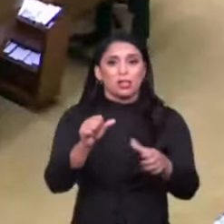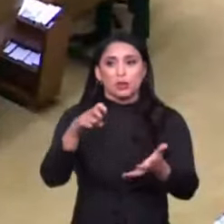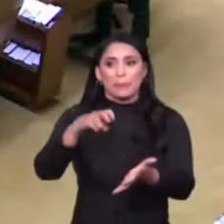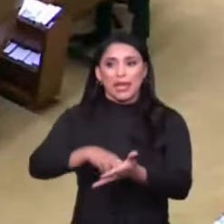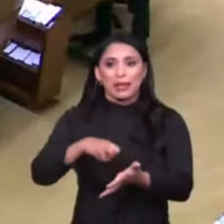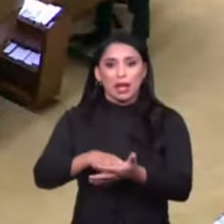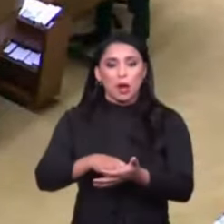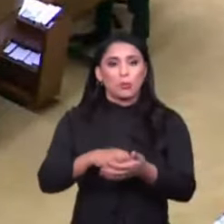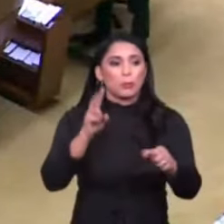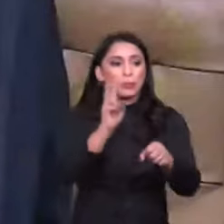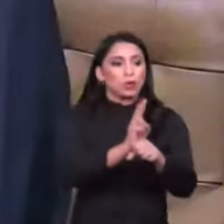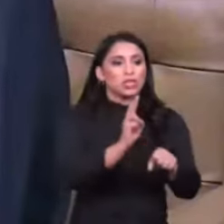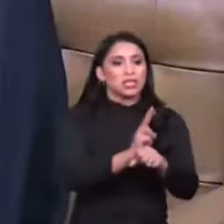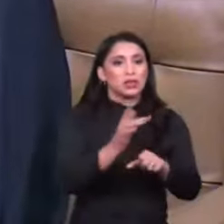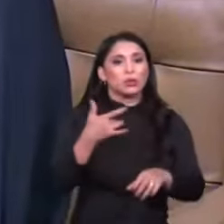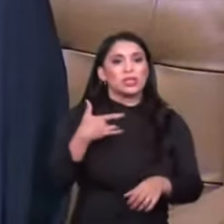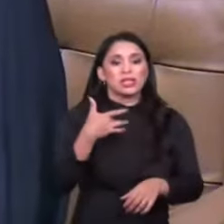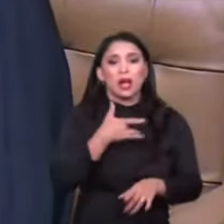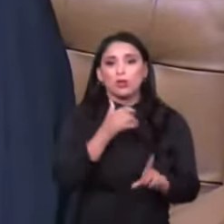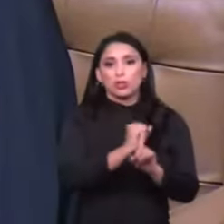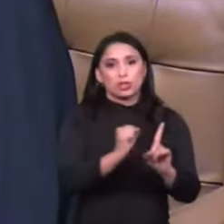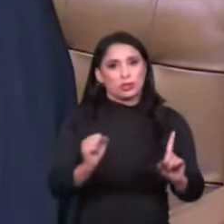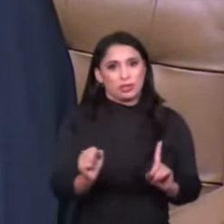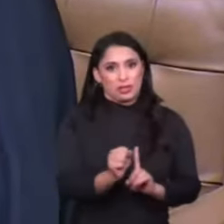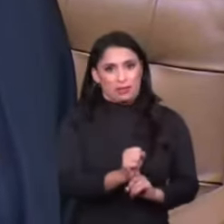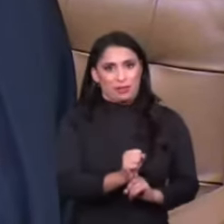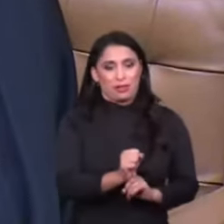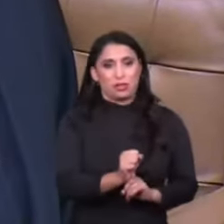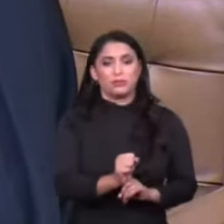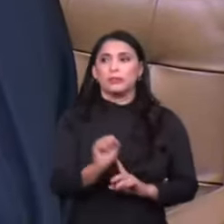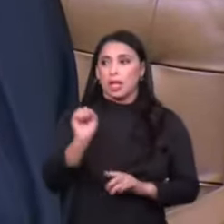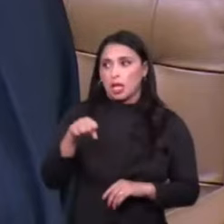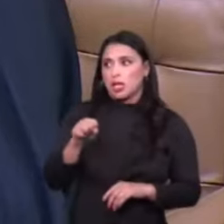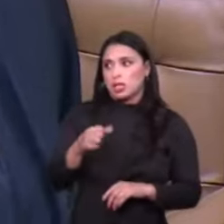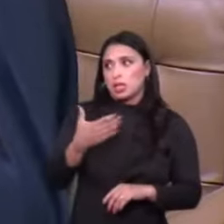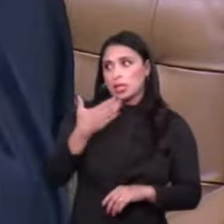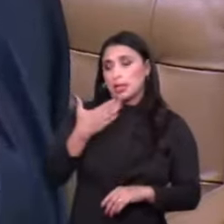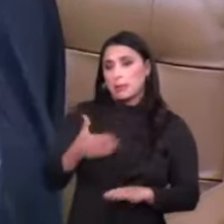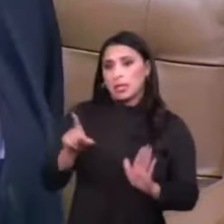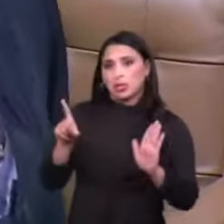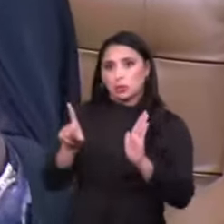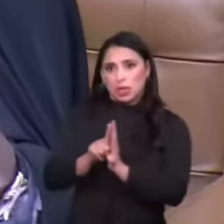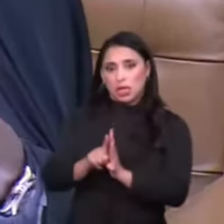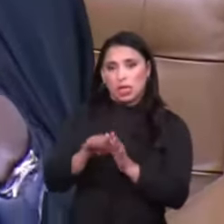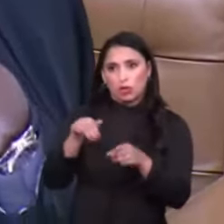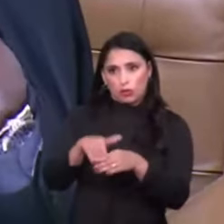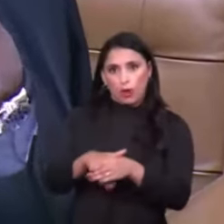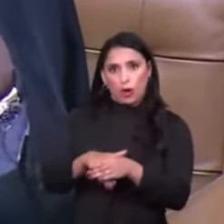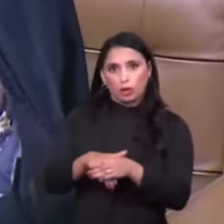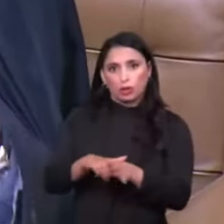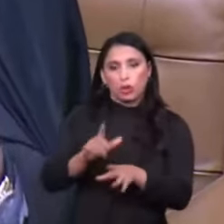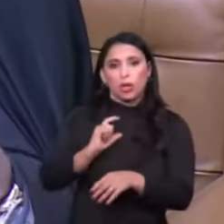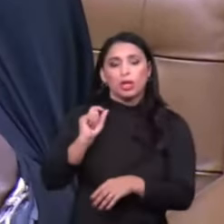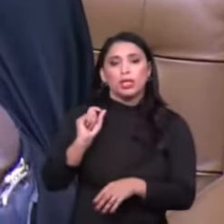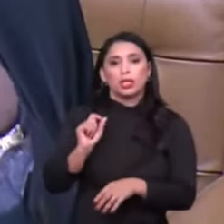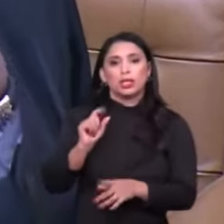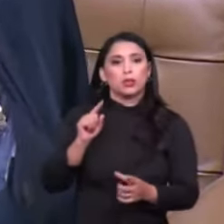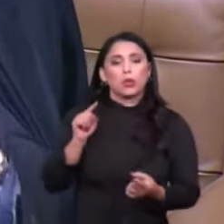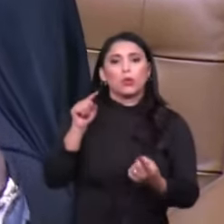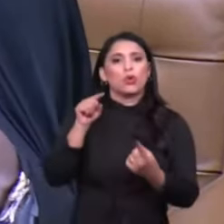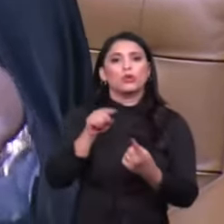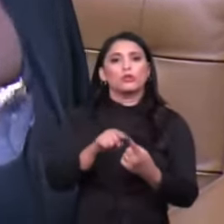Esse é o ponto. E sugerimos até, tem até um apelo ao legislador no voto, no sentido de